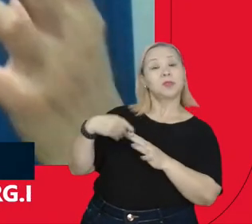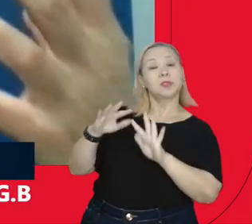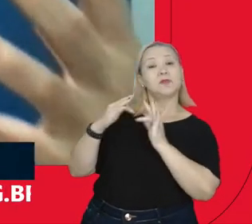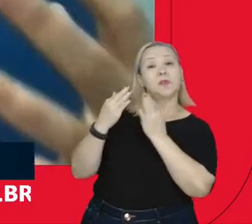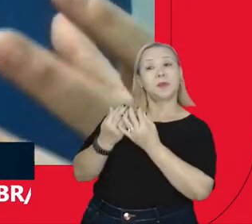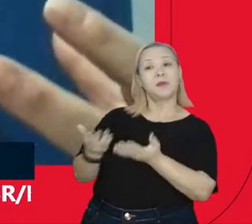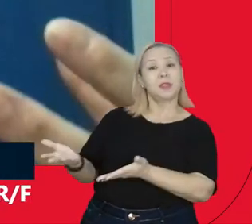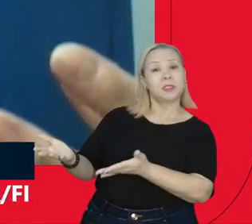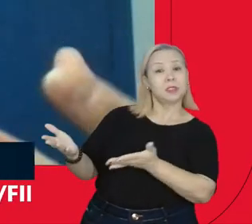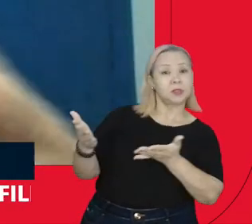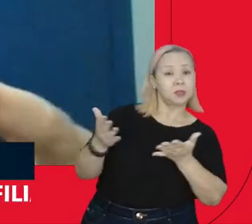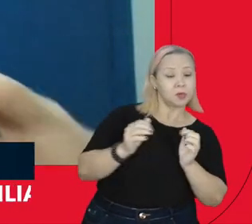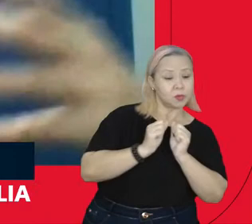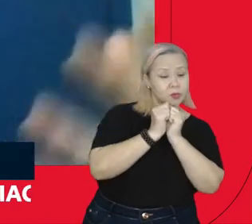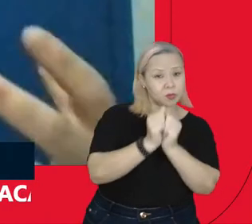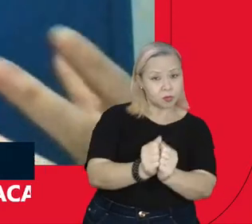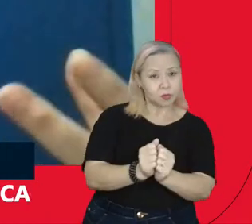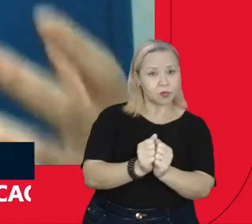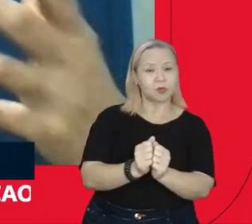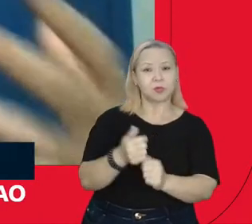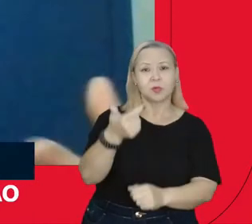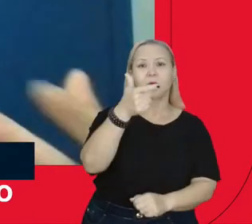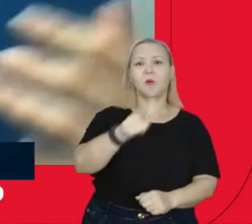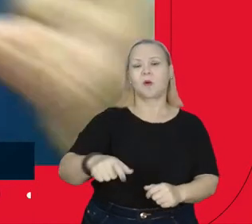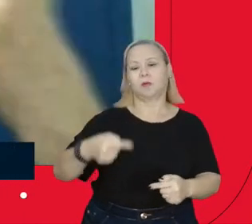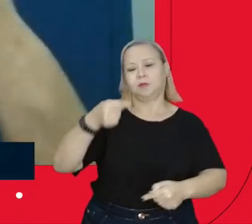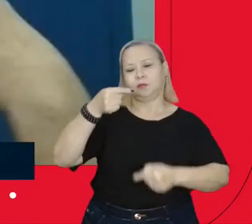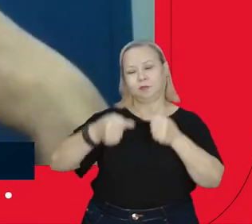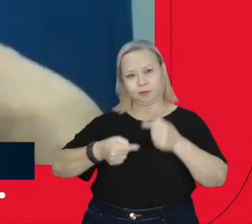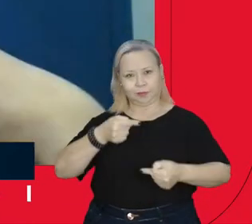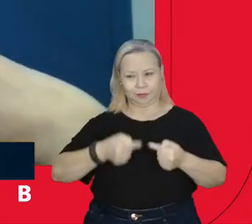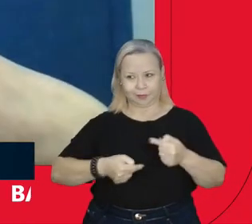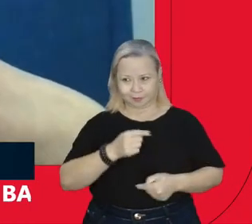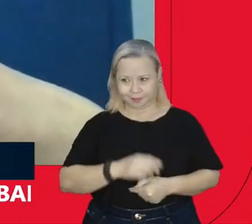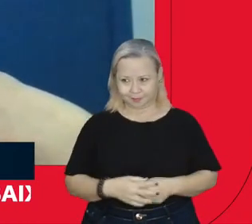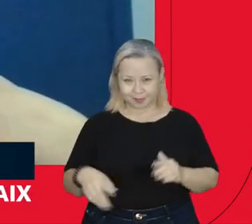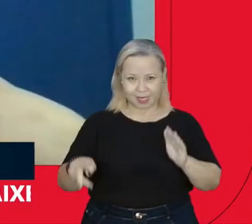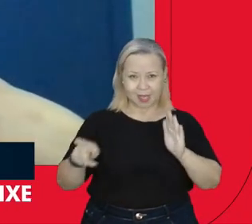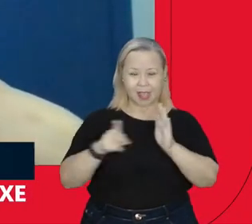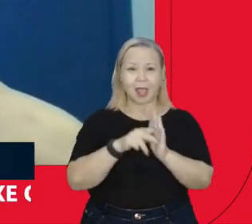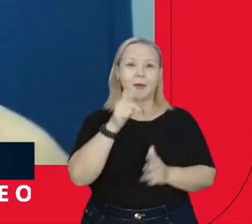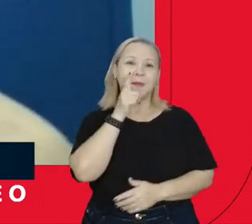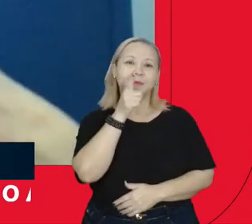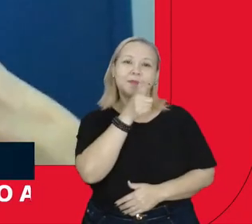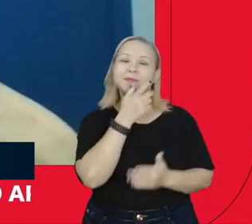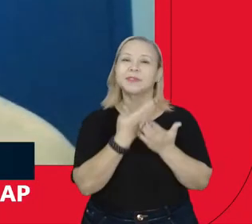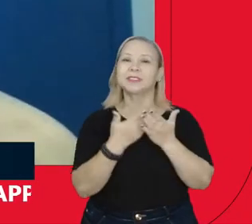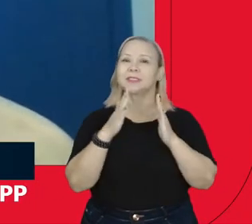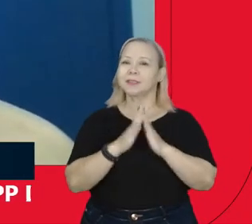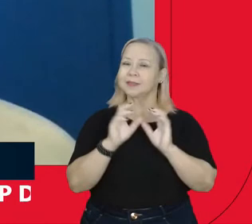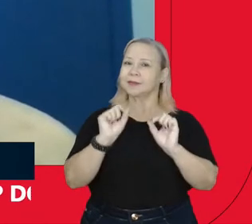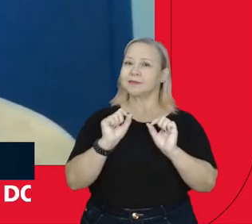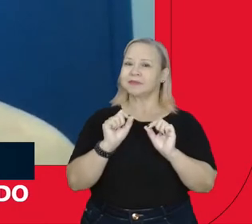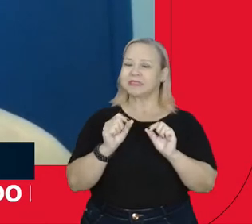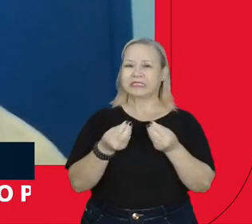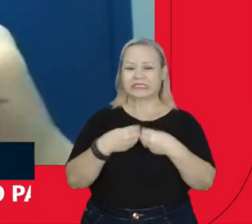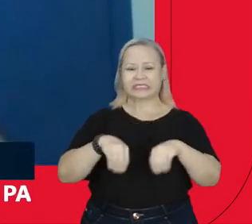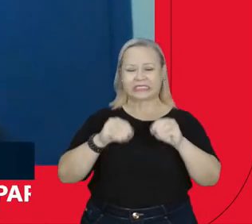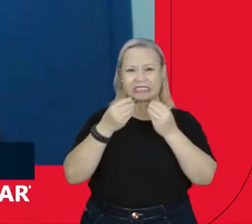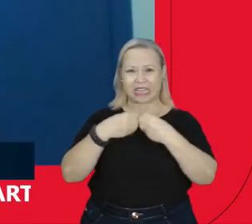ele veio junto com outras políticas, né? A própria merenda escolar, que está